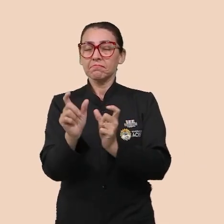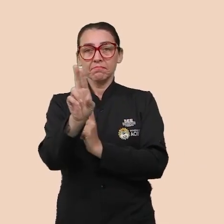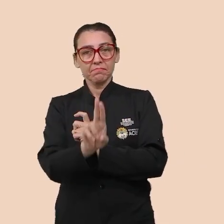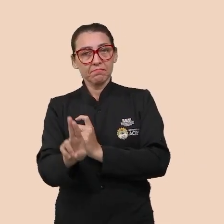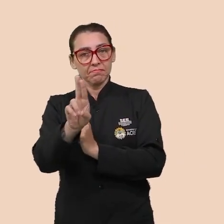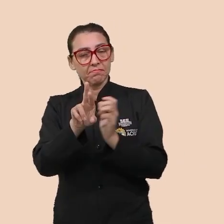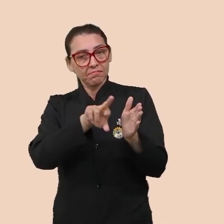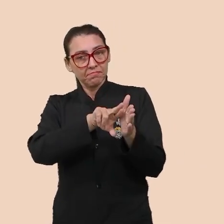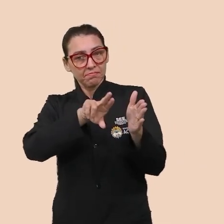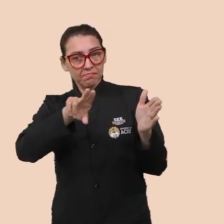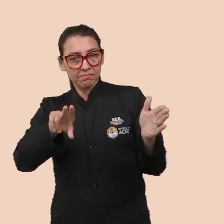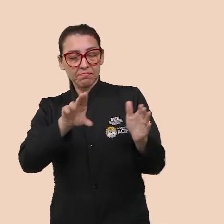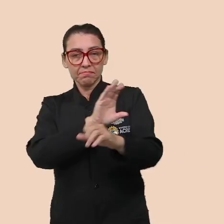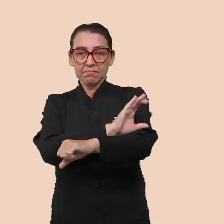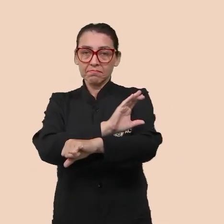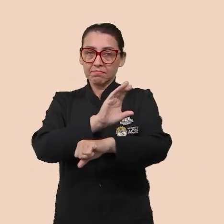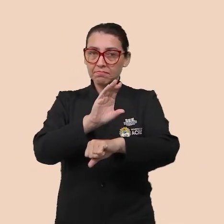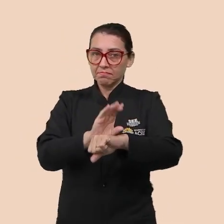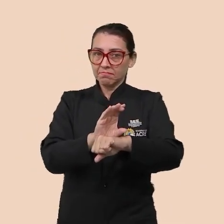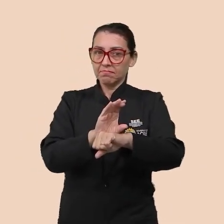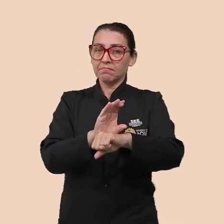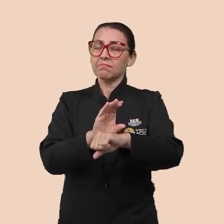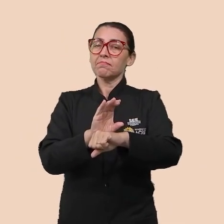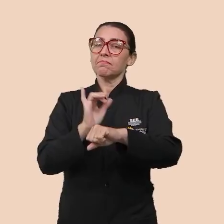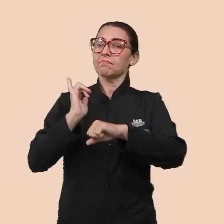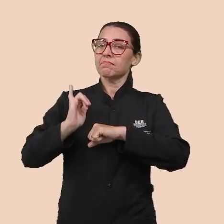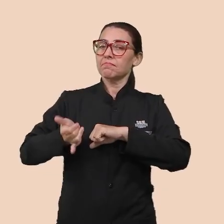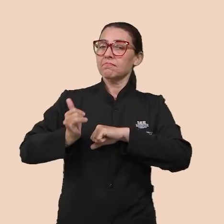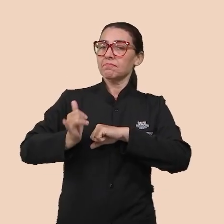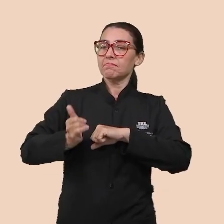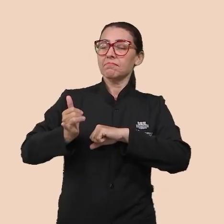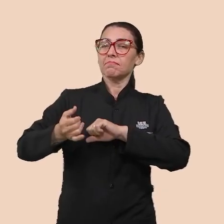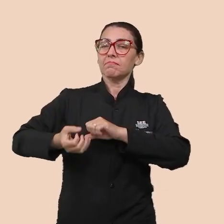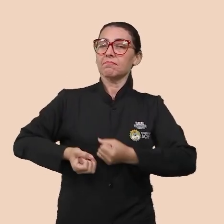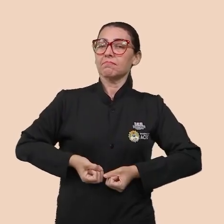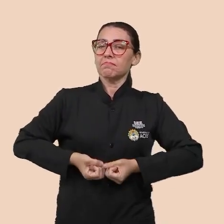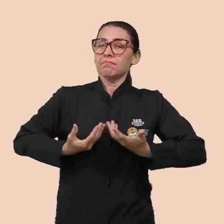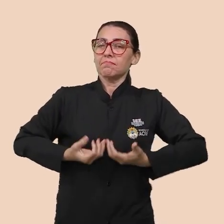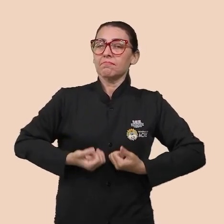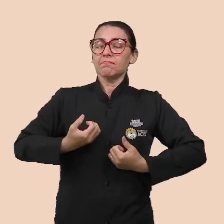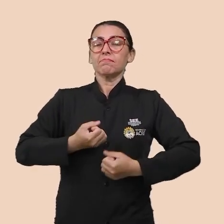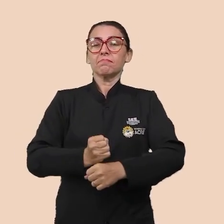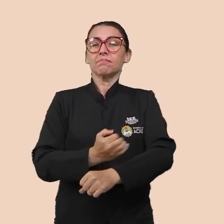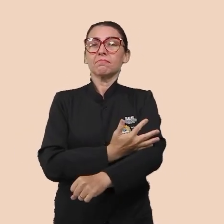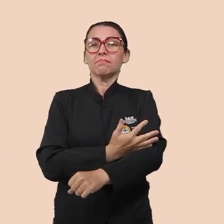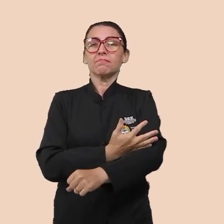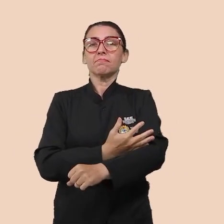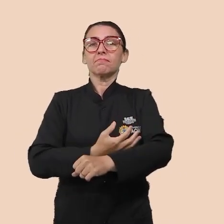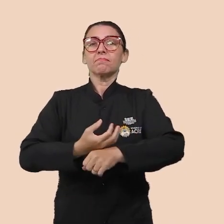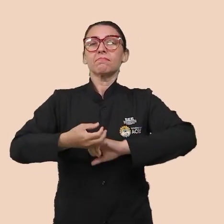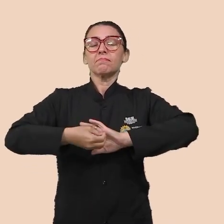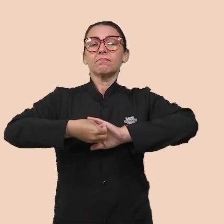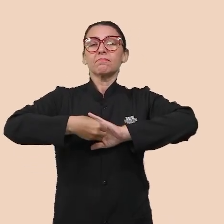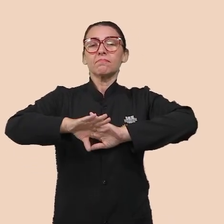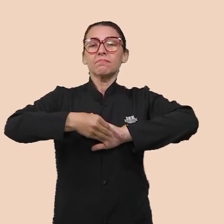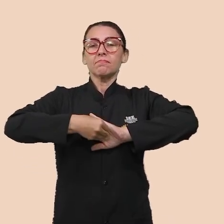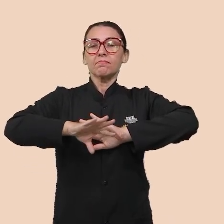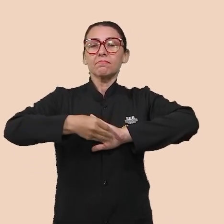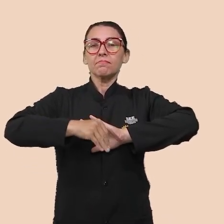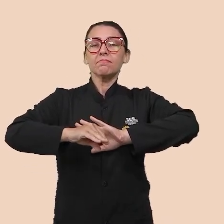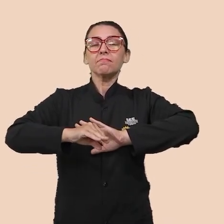por diferentes culturas para contar histórias, expressar emoções, transmitir